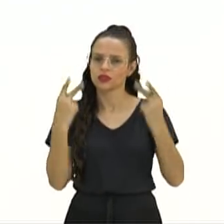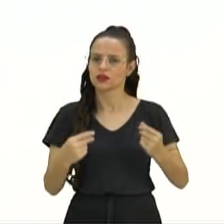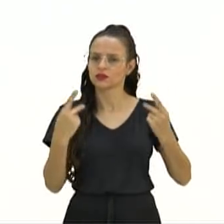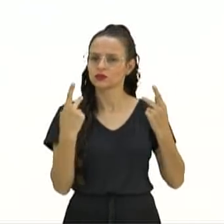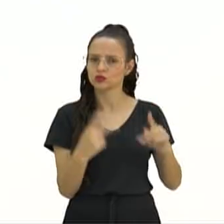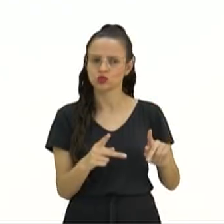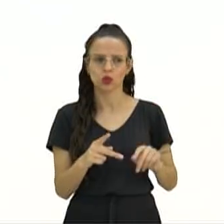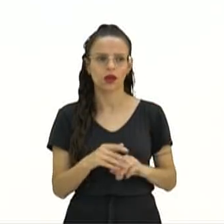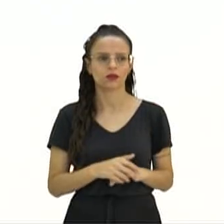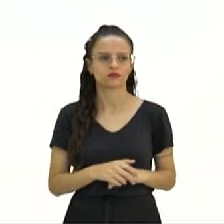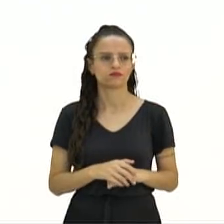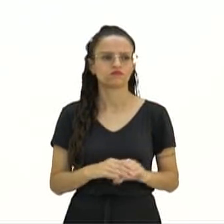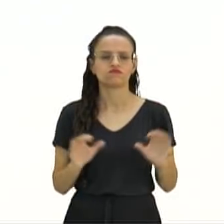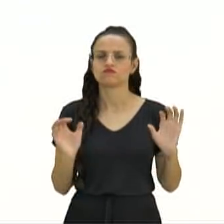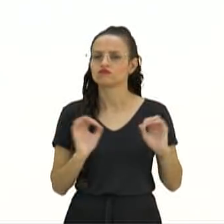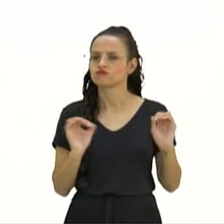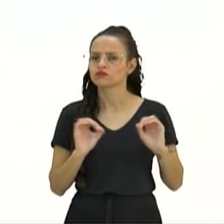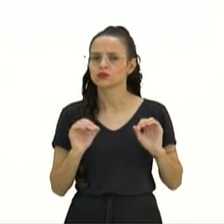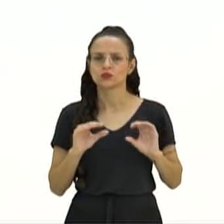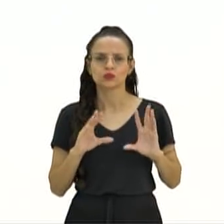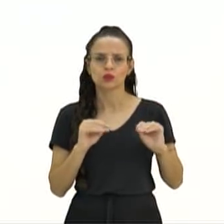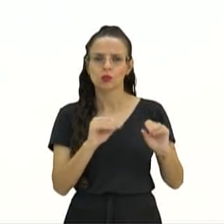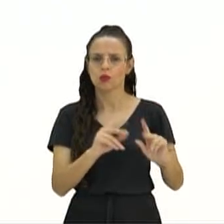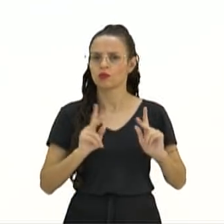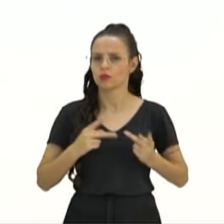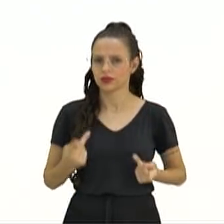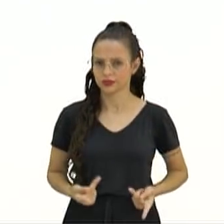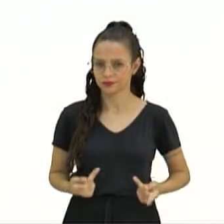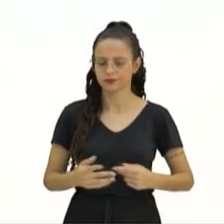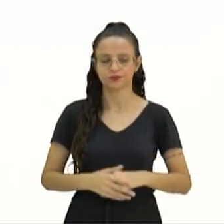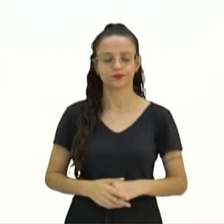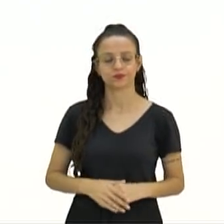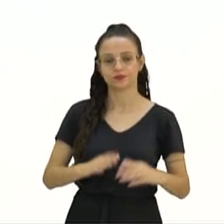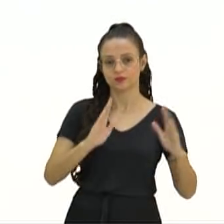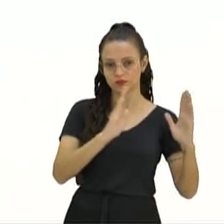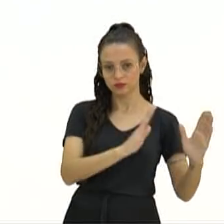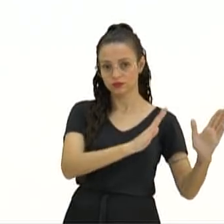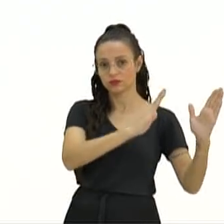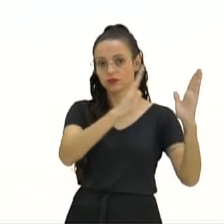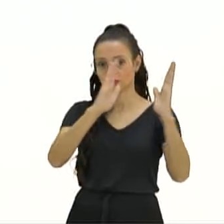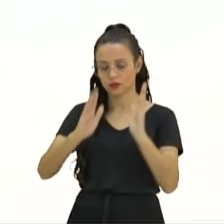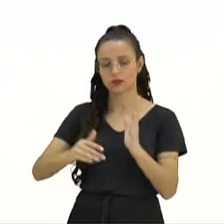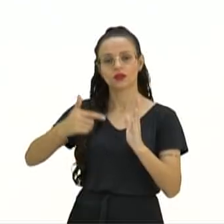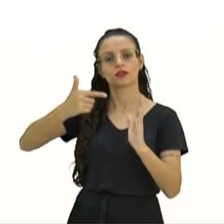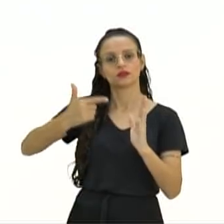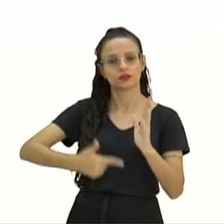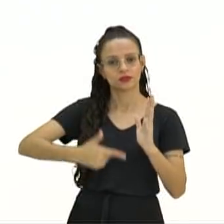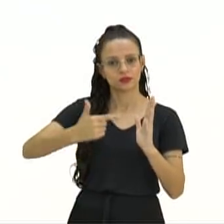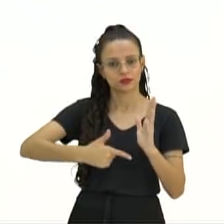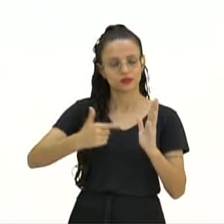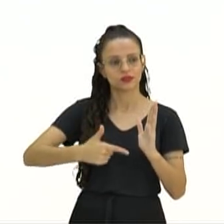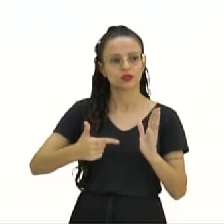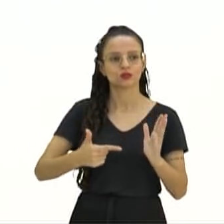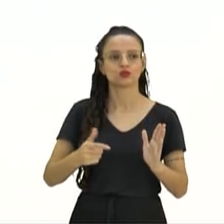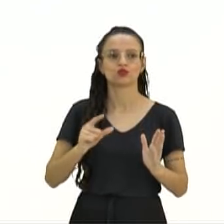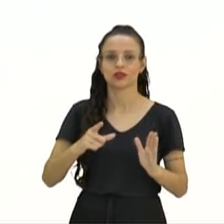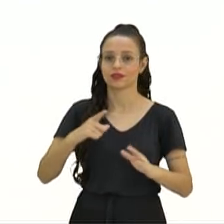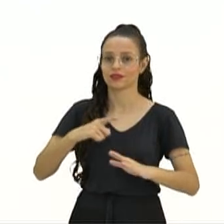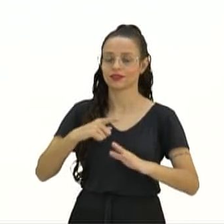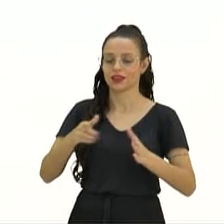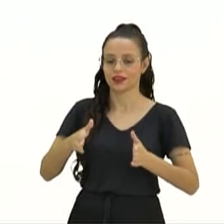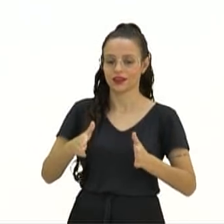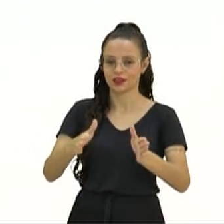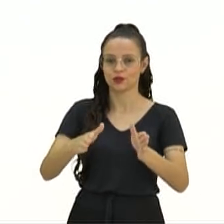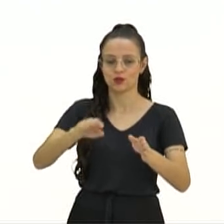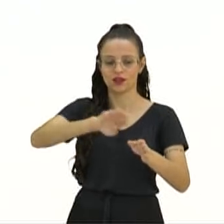com pequena ou nenhuma intervenção humana. Na segunda imagem, eu já vou ter uma ponte ali sobre o rio, eu